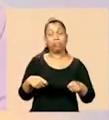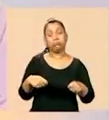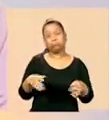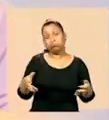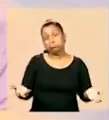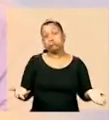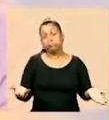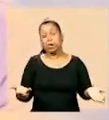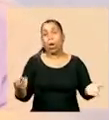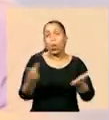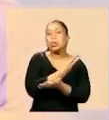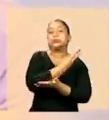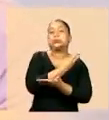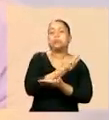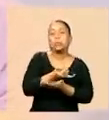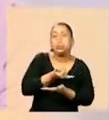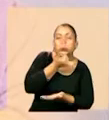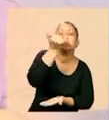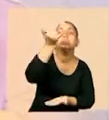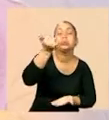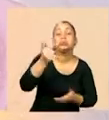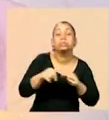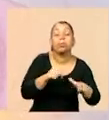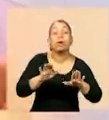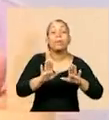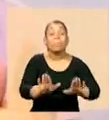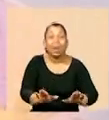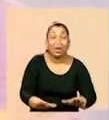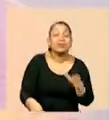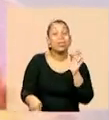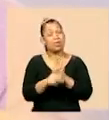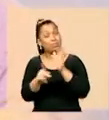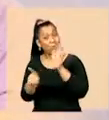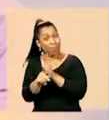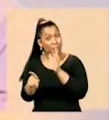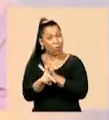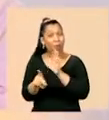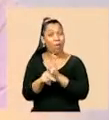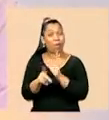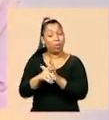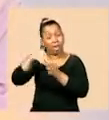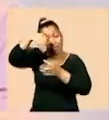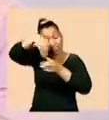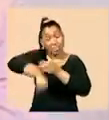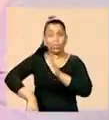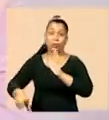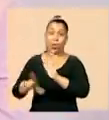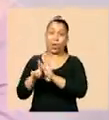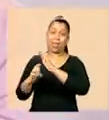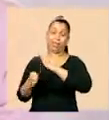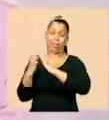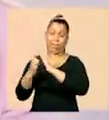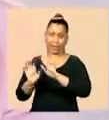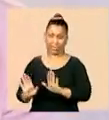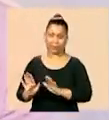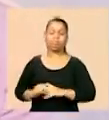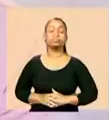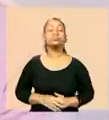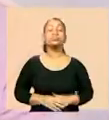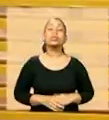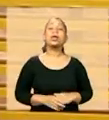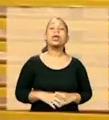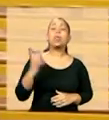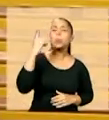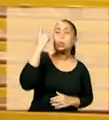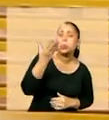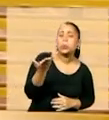acarretar um acidente de trabalho. Mas isso depende da regulamentação, da norma interna da empresa, da visão dela quanto a isso.